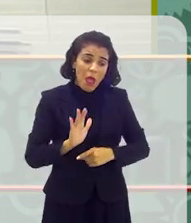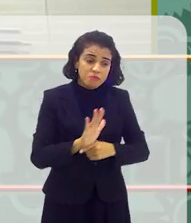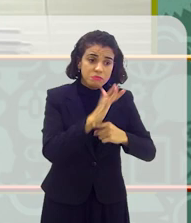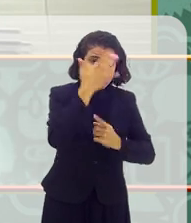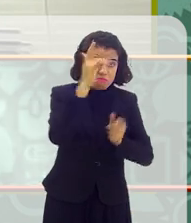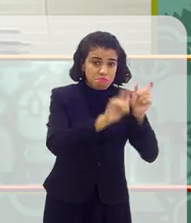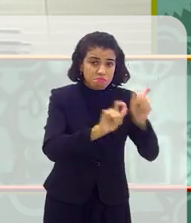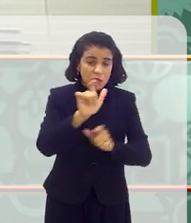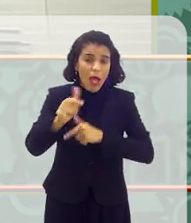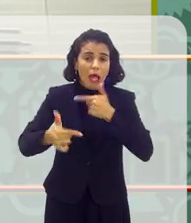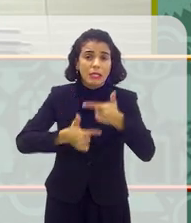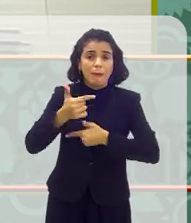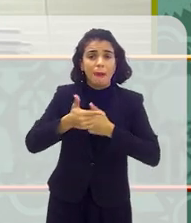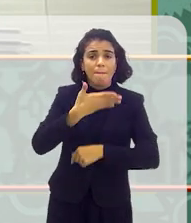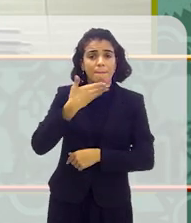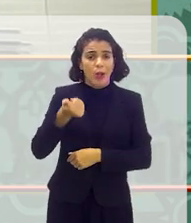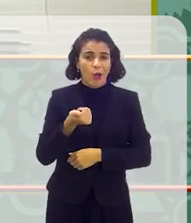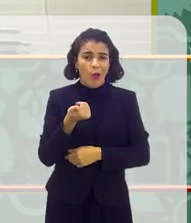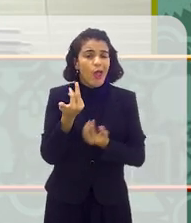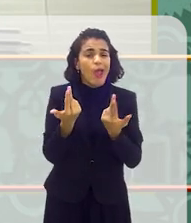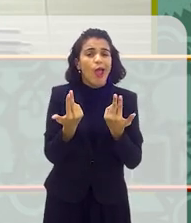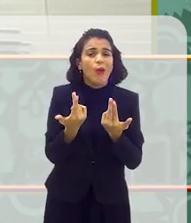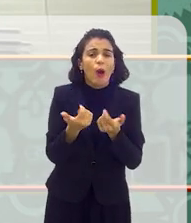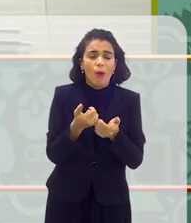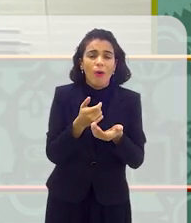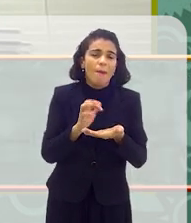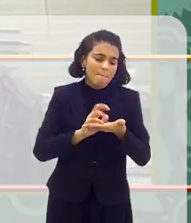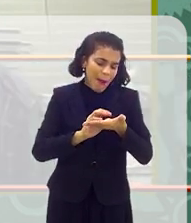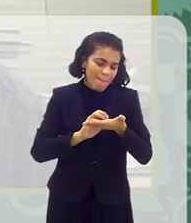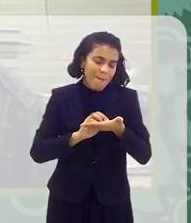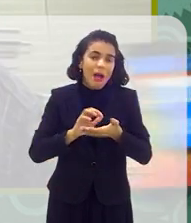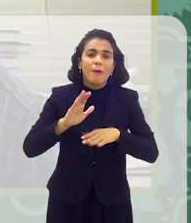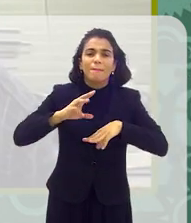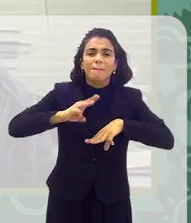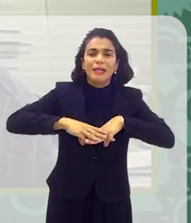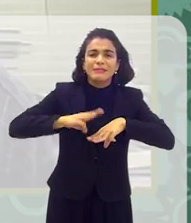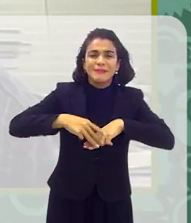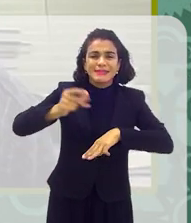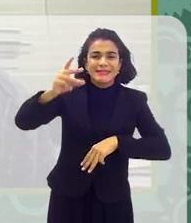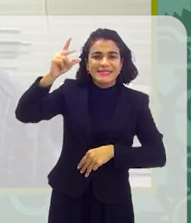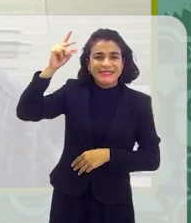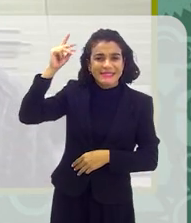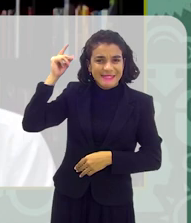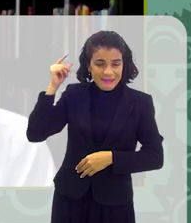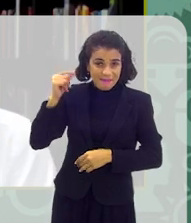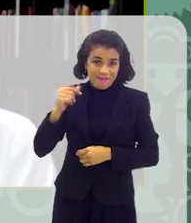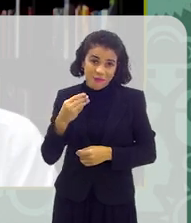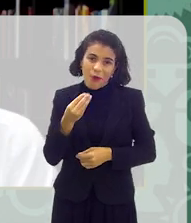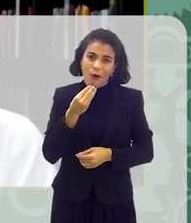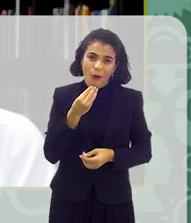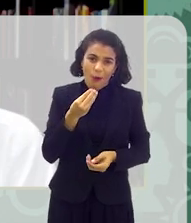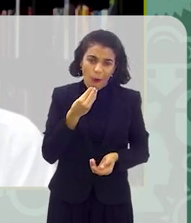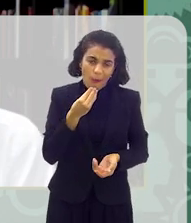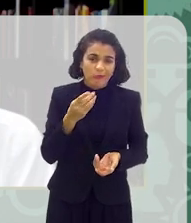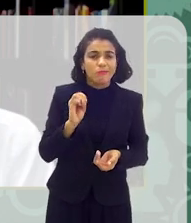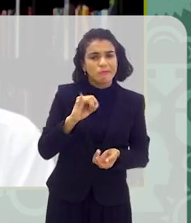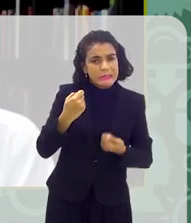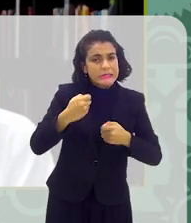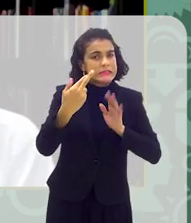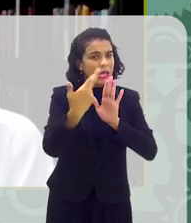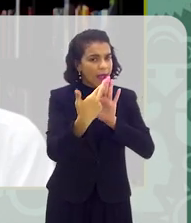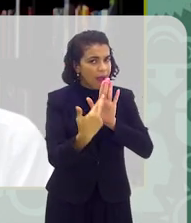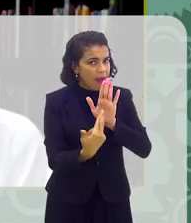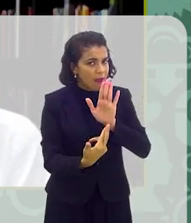a trabalhar melhor. É como se fosse a calculadora de antigamente. E eu vejo dessa forma também. Claro, se precisa de alguma